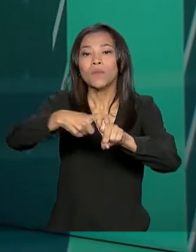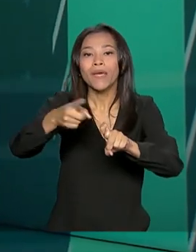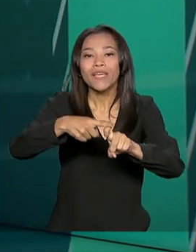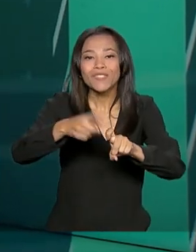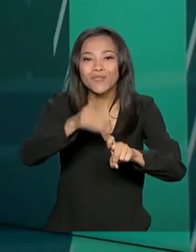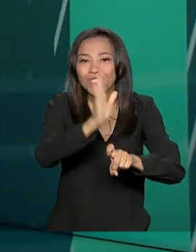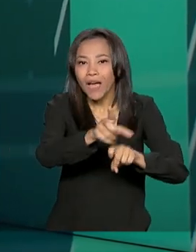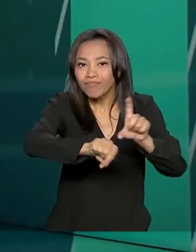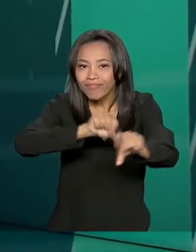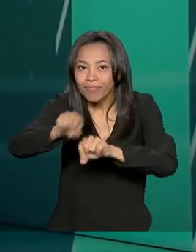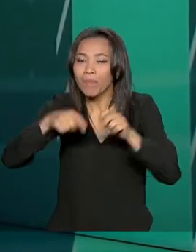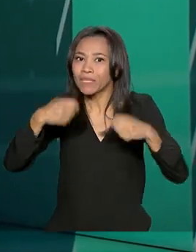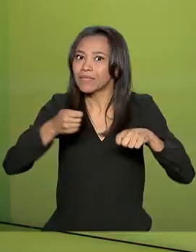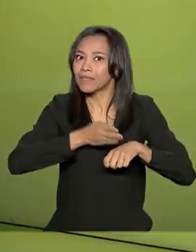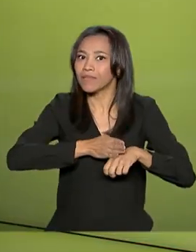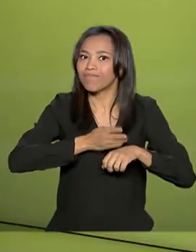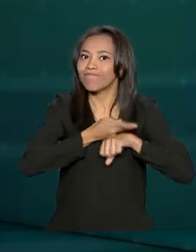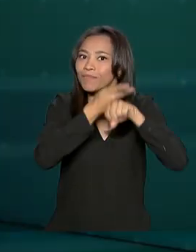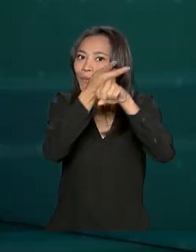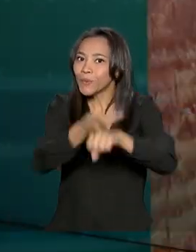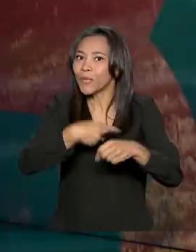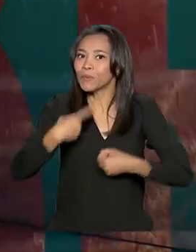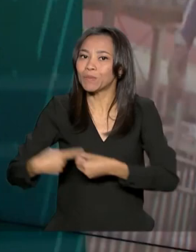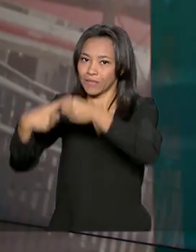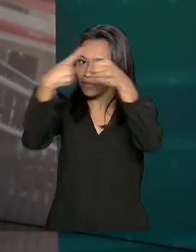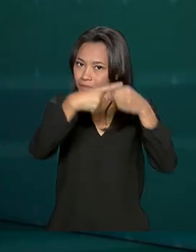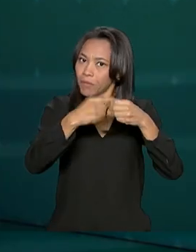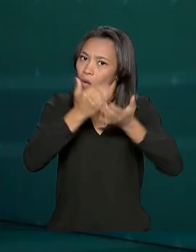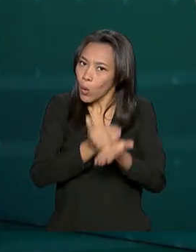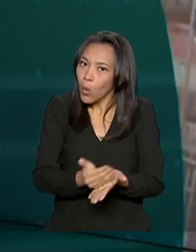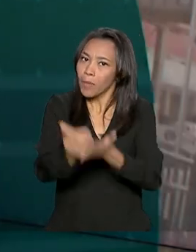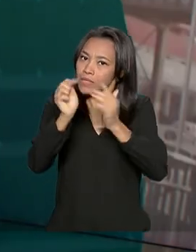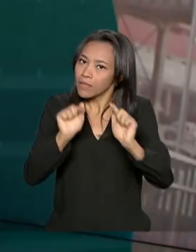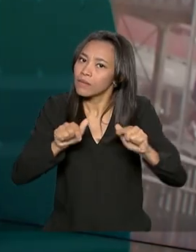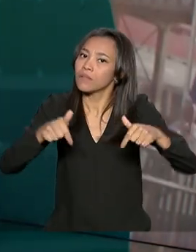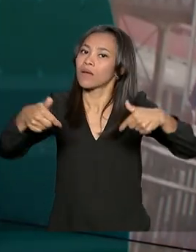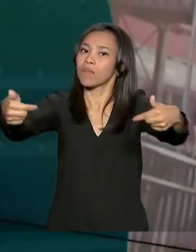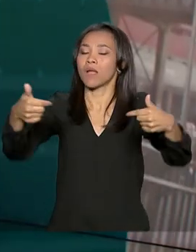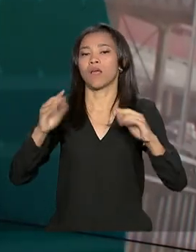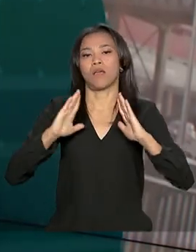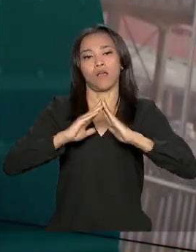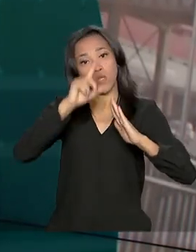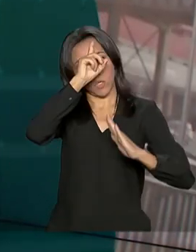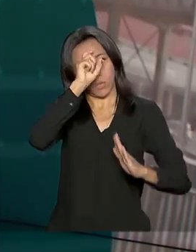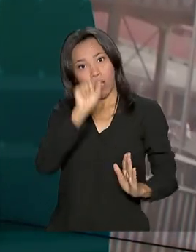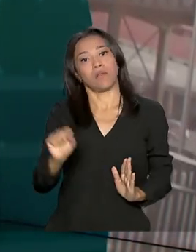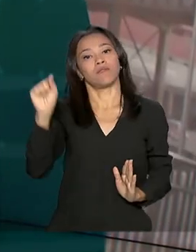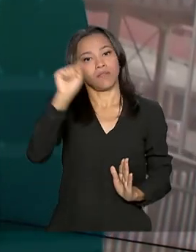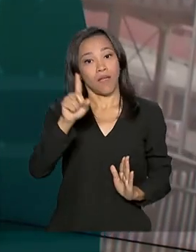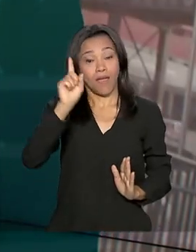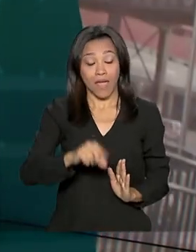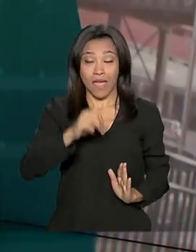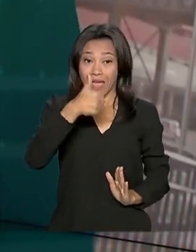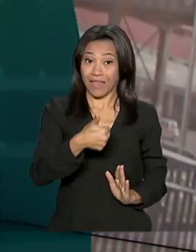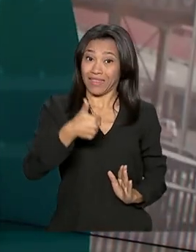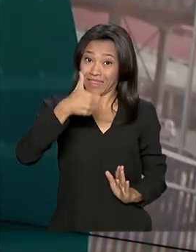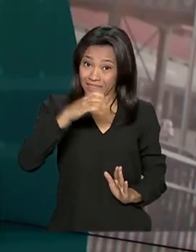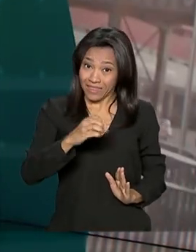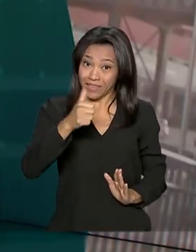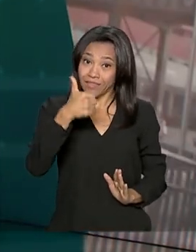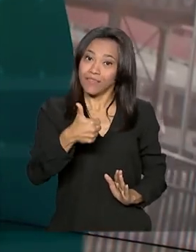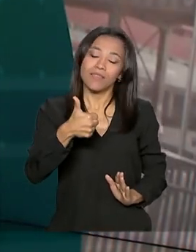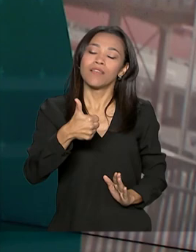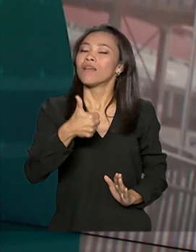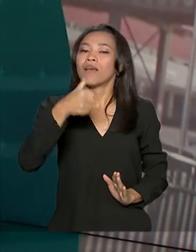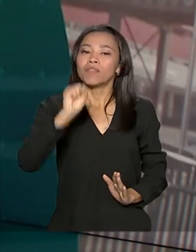comparecer aos municípios para início das atividades nas unidades de saúde. Esta é a 18ª fase do